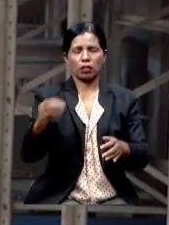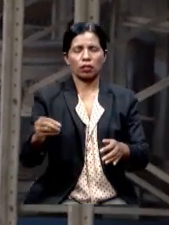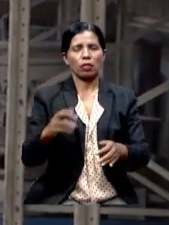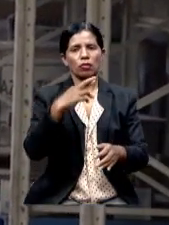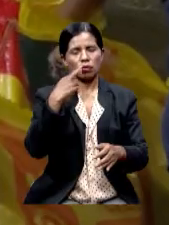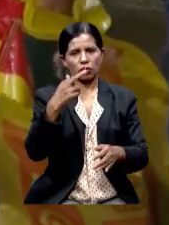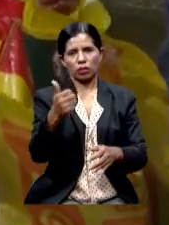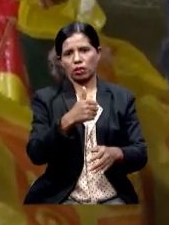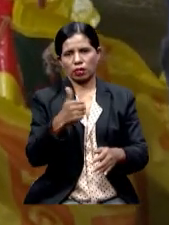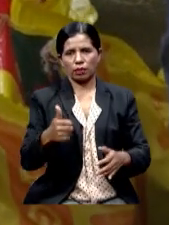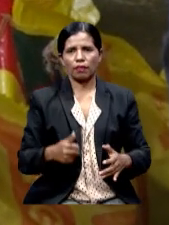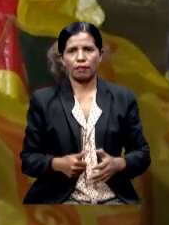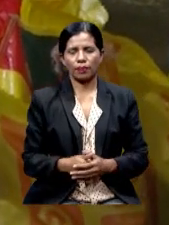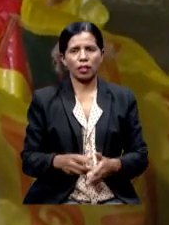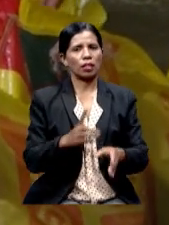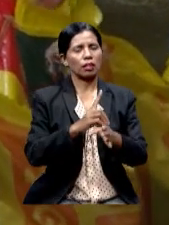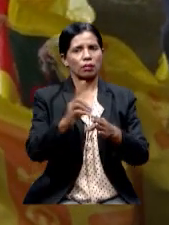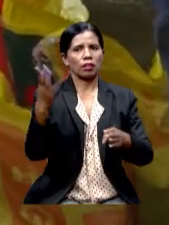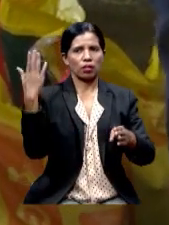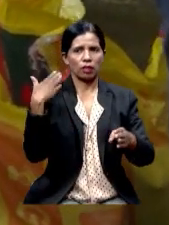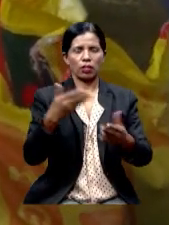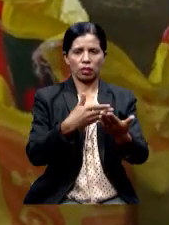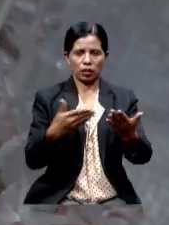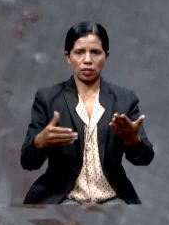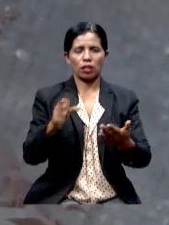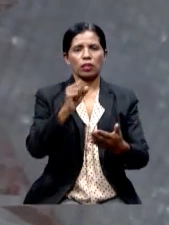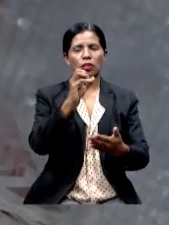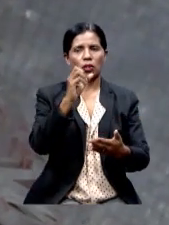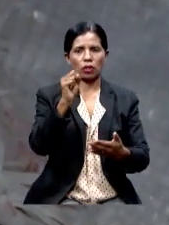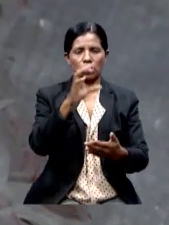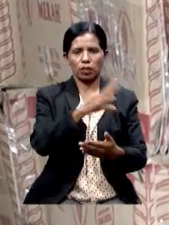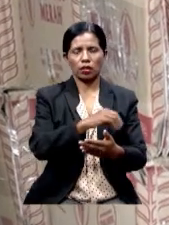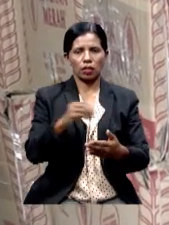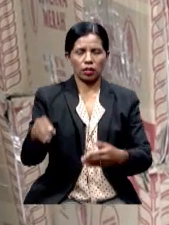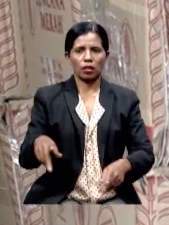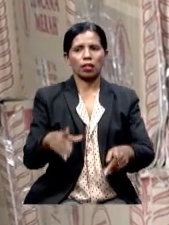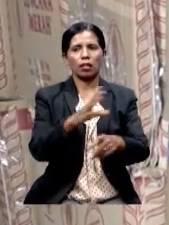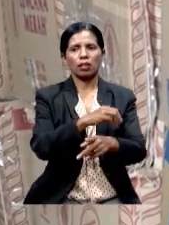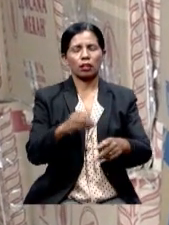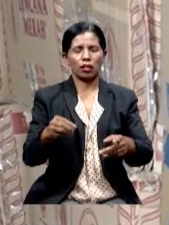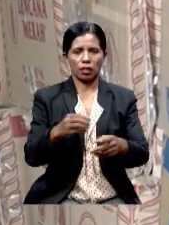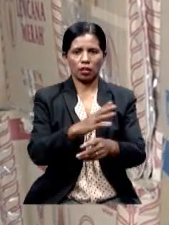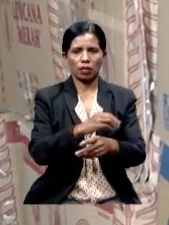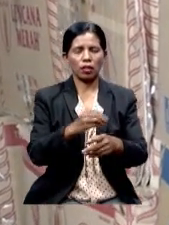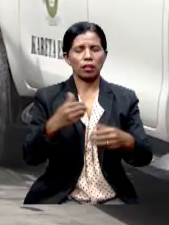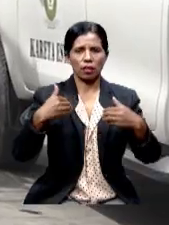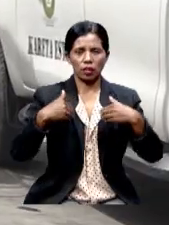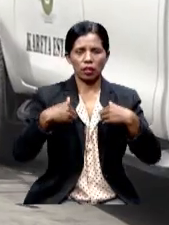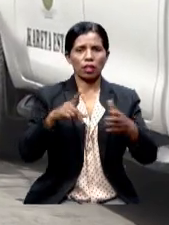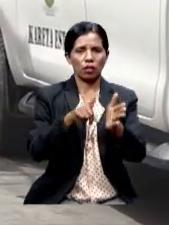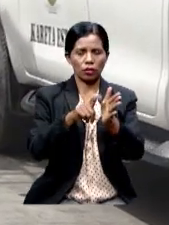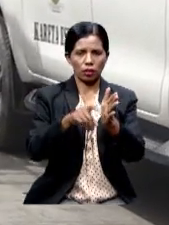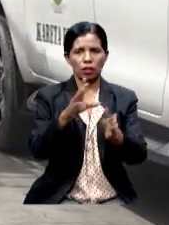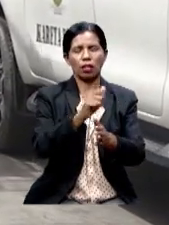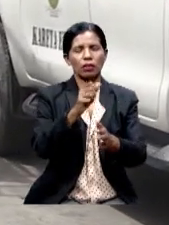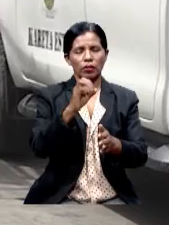balon. Ia semana hira kliuba ia produto sosis nebe spaile ia publiku, katak produto ne ia ular una parte